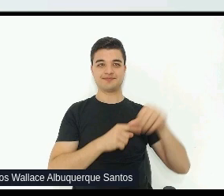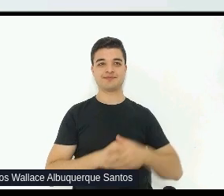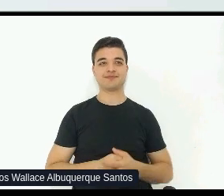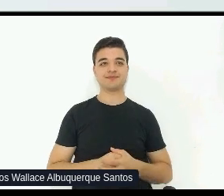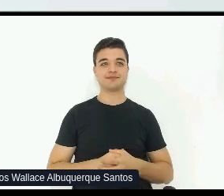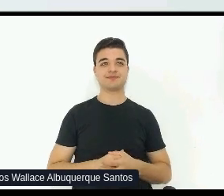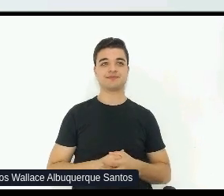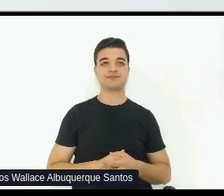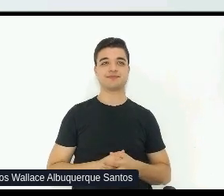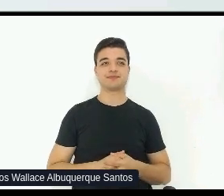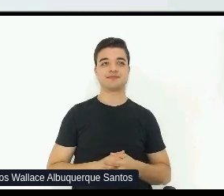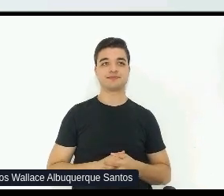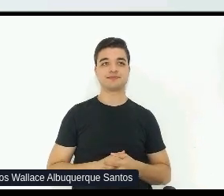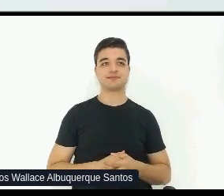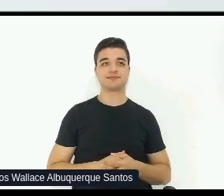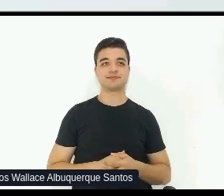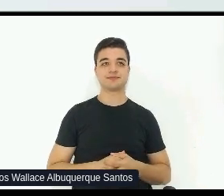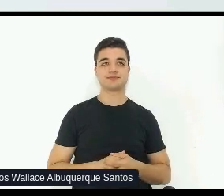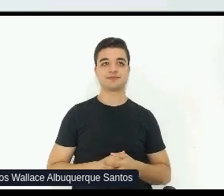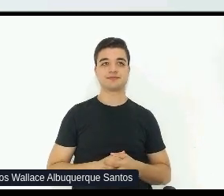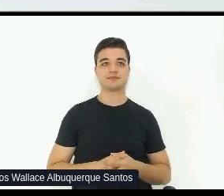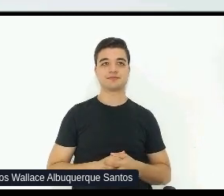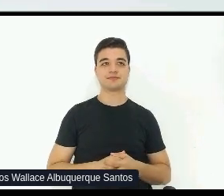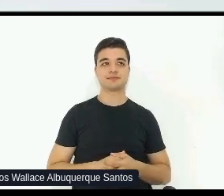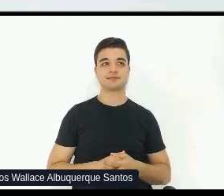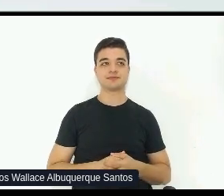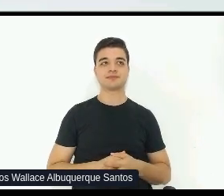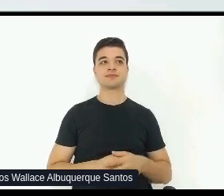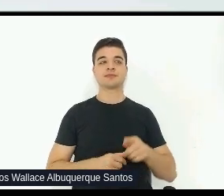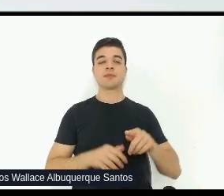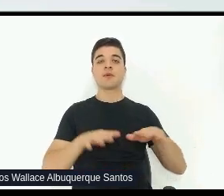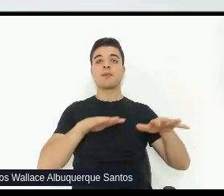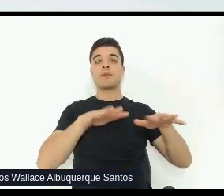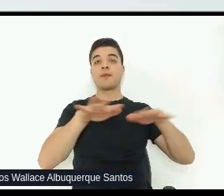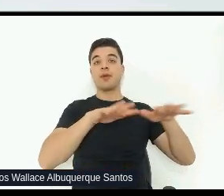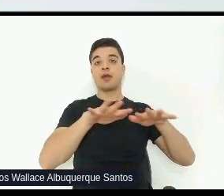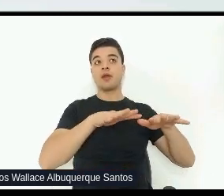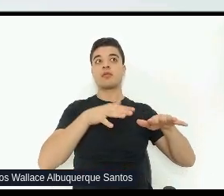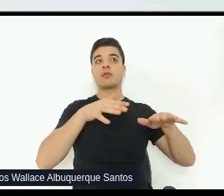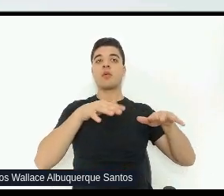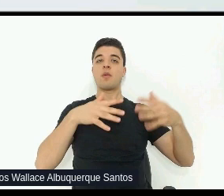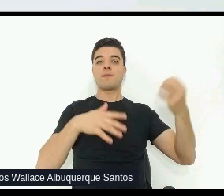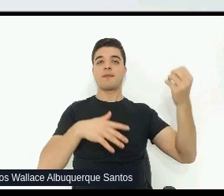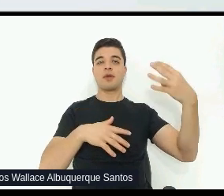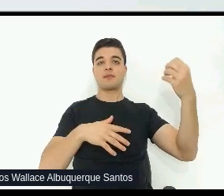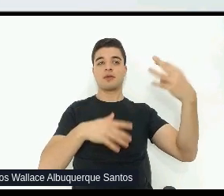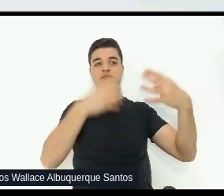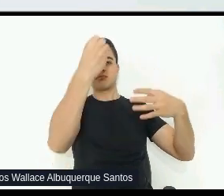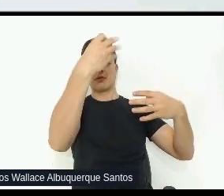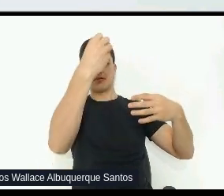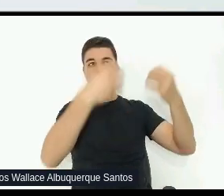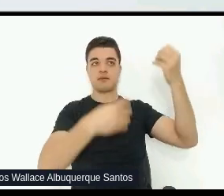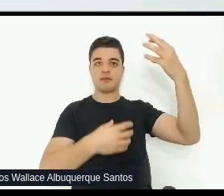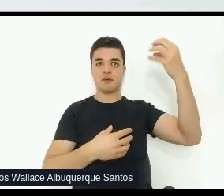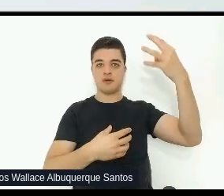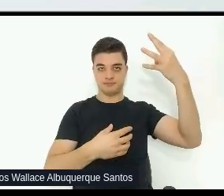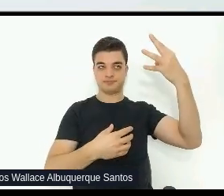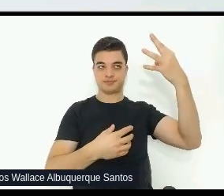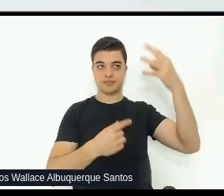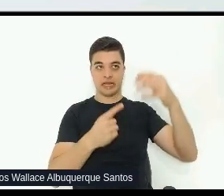Movimento e piscando, né? O usuário, elementos da página que se movem, piscam e animam, elas precisam e podem